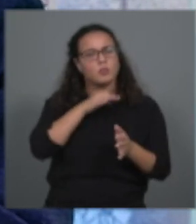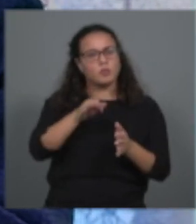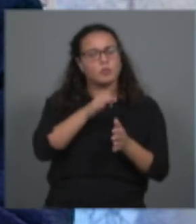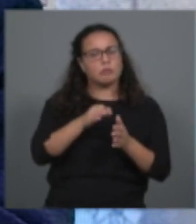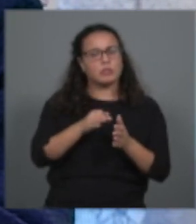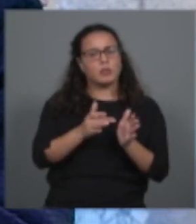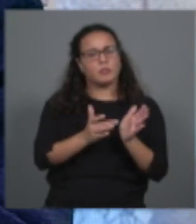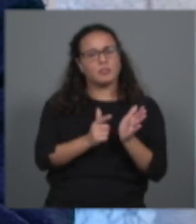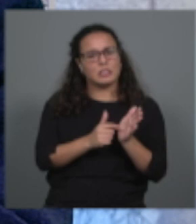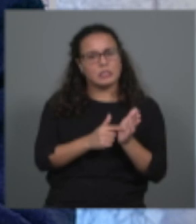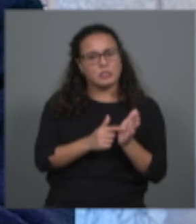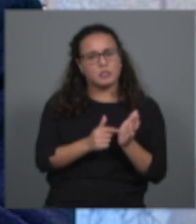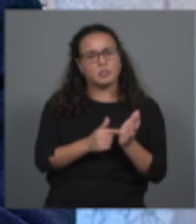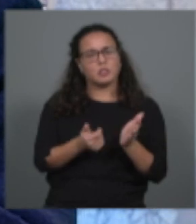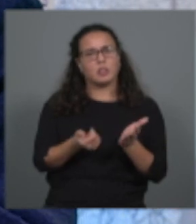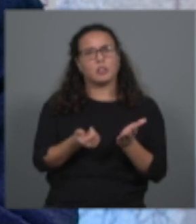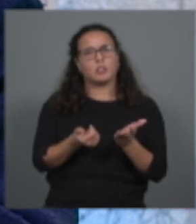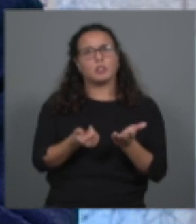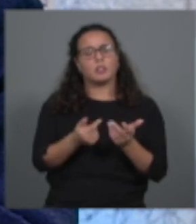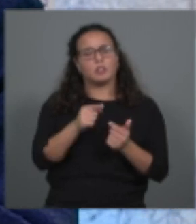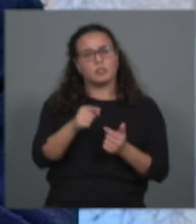parava. Era um andarilho de Deus.